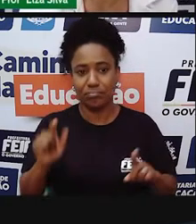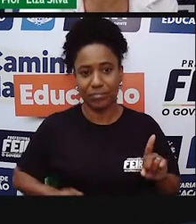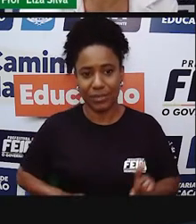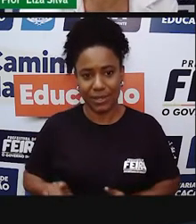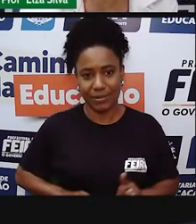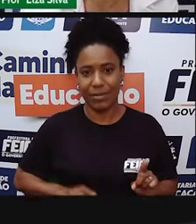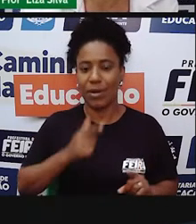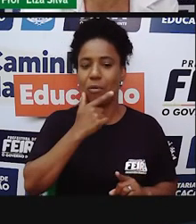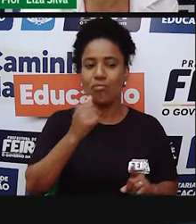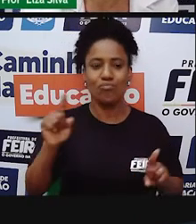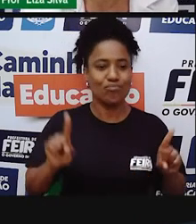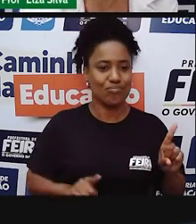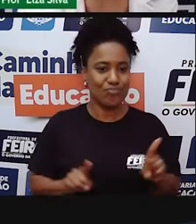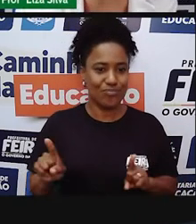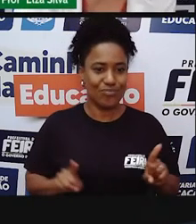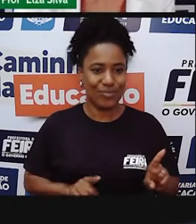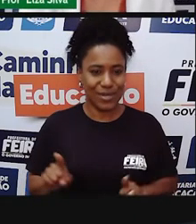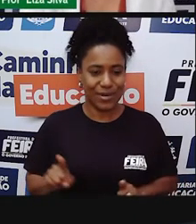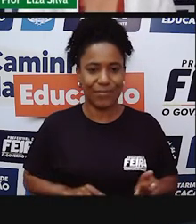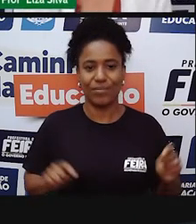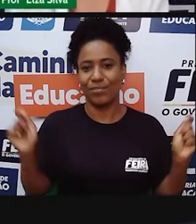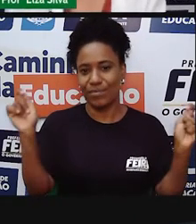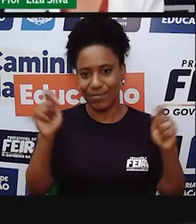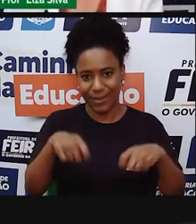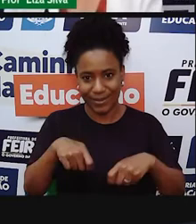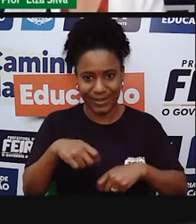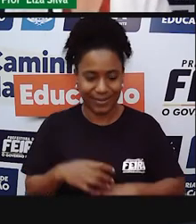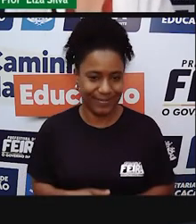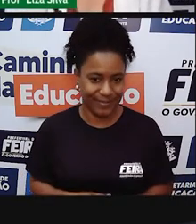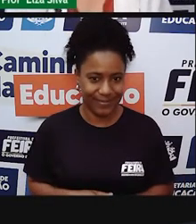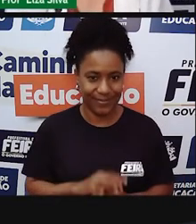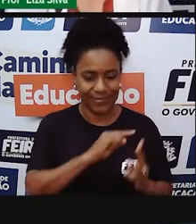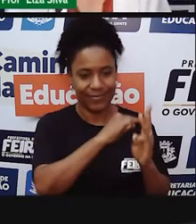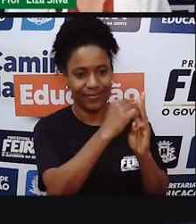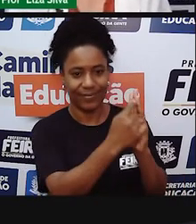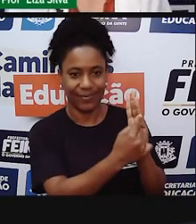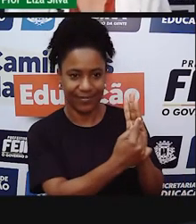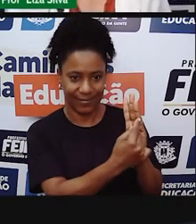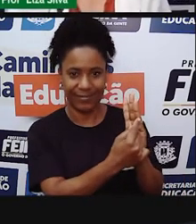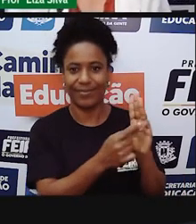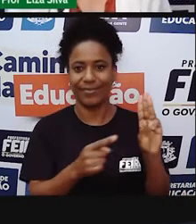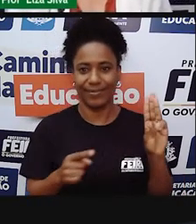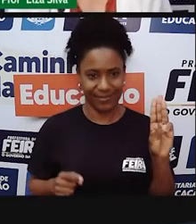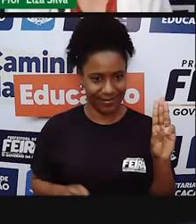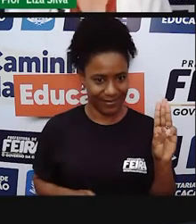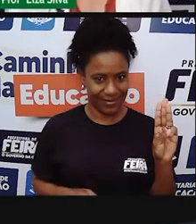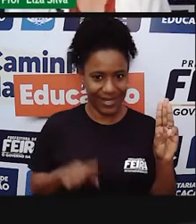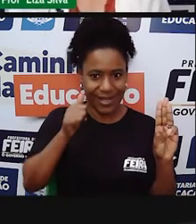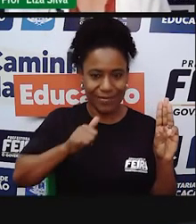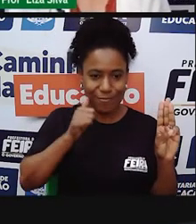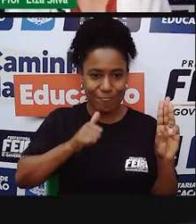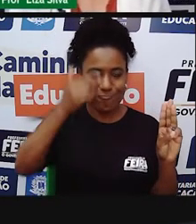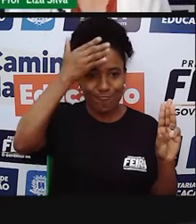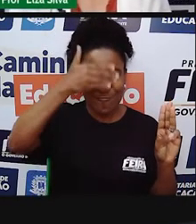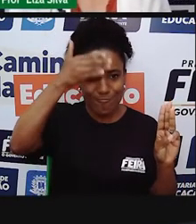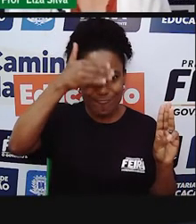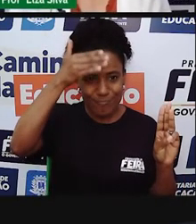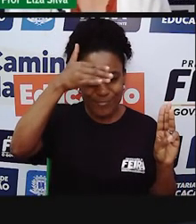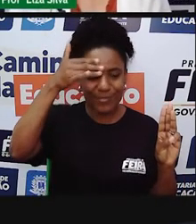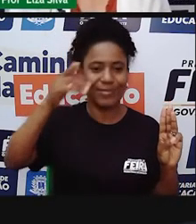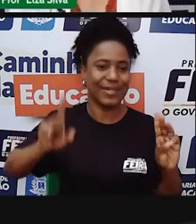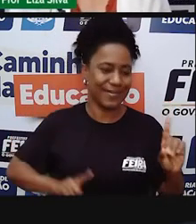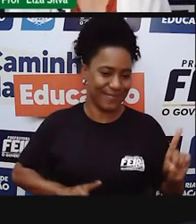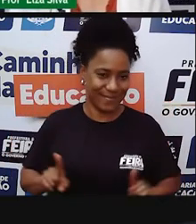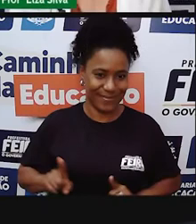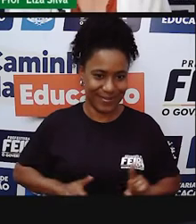Bart, ele é cousin da Linda. Certo? Olha lá. Então, temos aí cousin para mulher, cousin para homem. Primo e prima, tudo